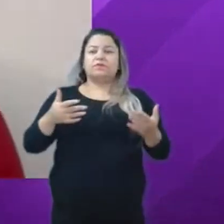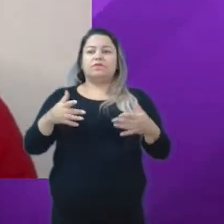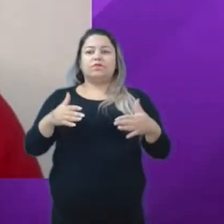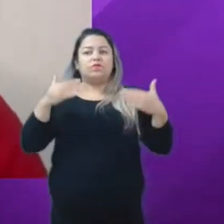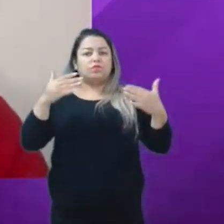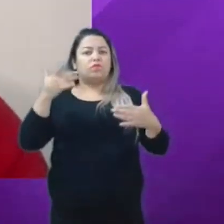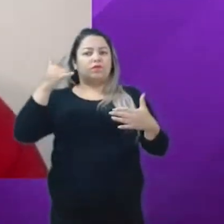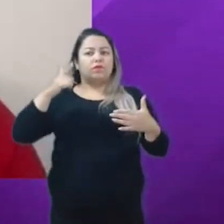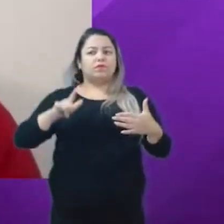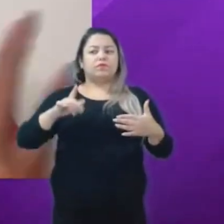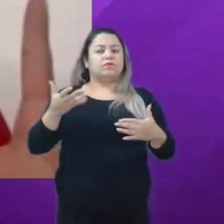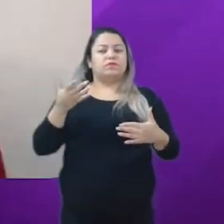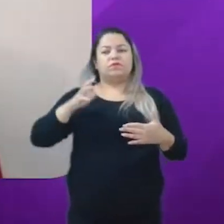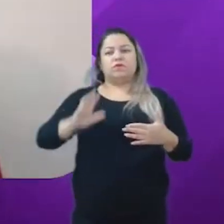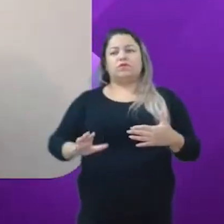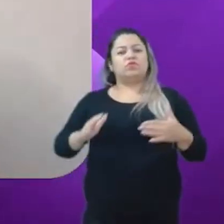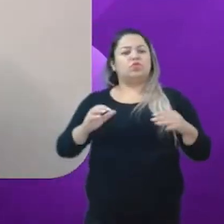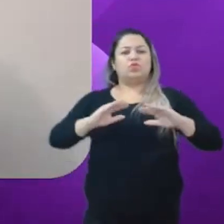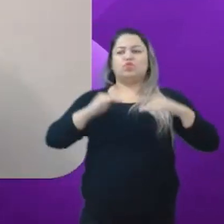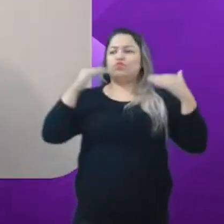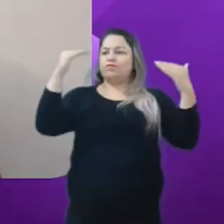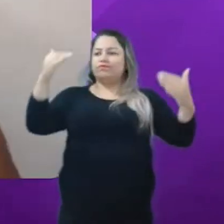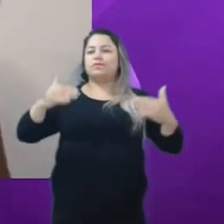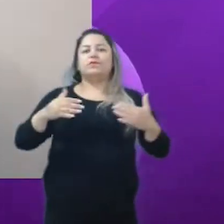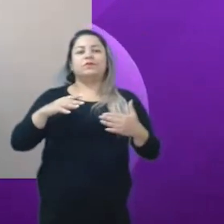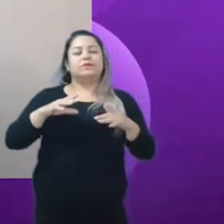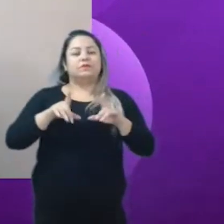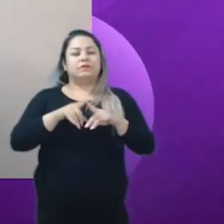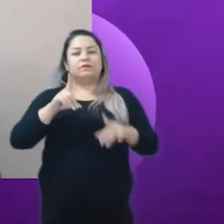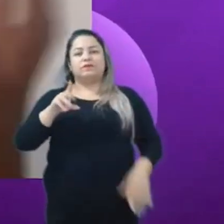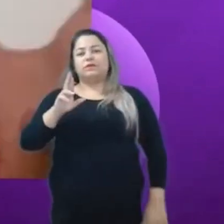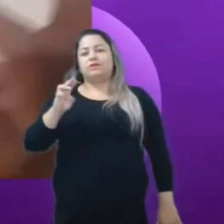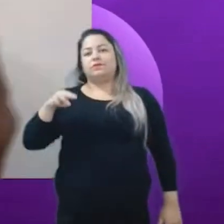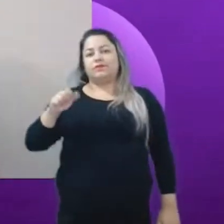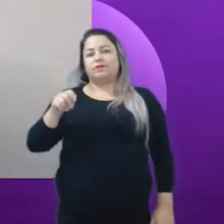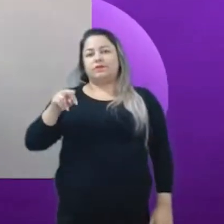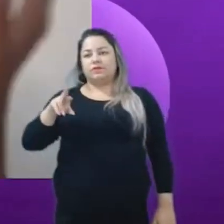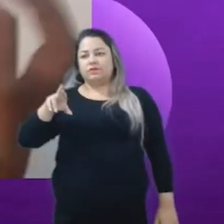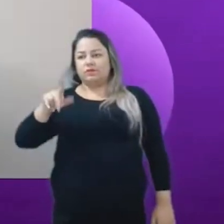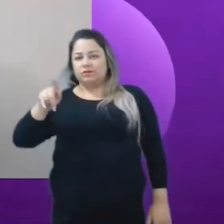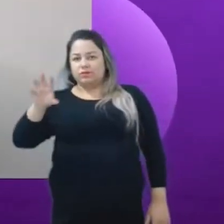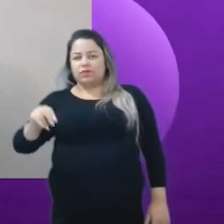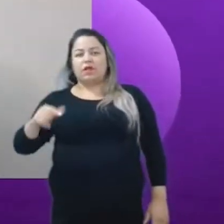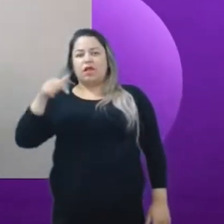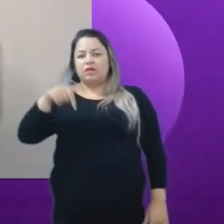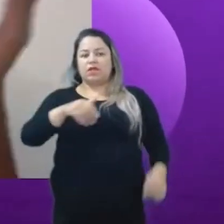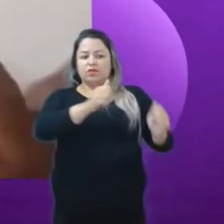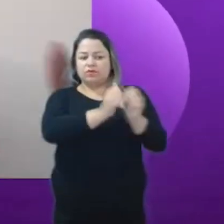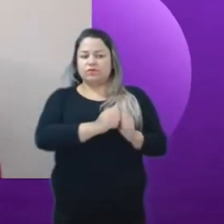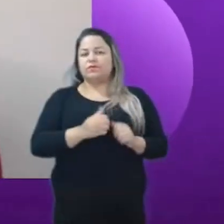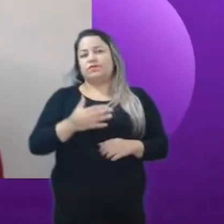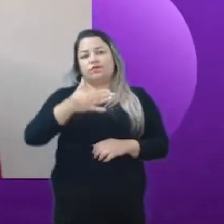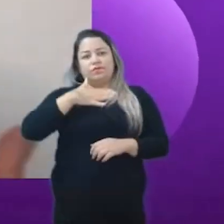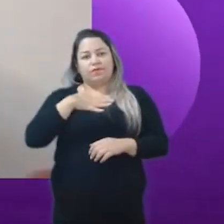encenador, eu não quero mais ir em busca do grande dramaturgo, eu quero ir em busca das que estão aqui perto de mim e que também